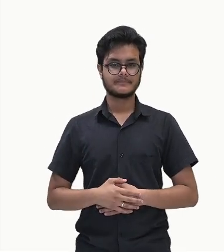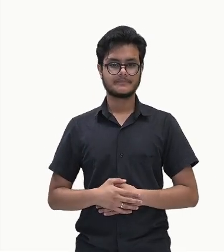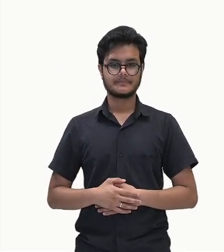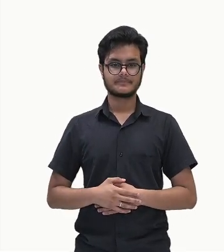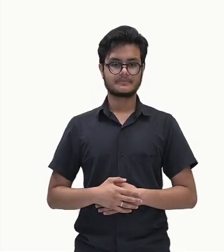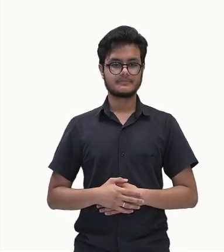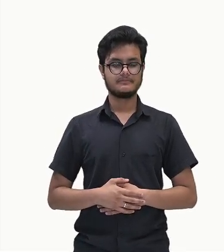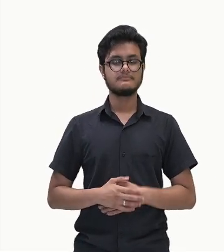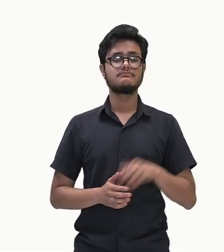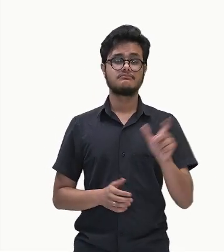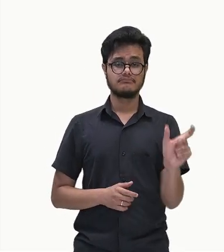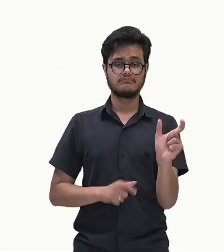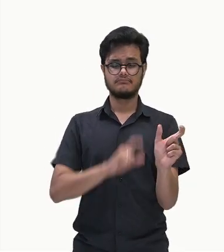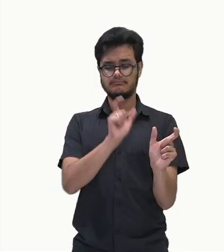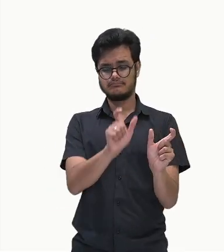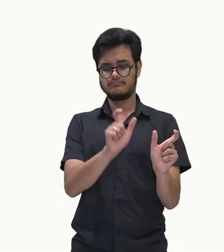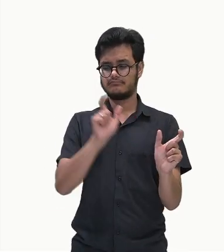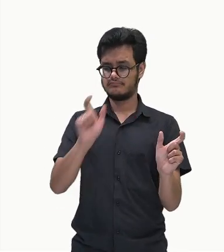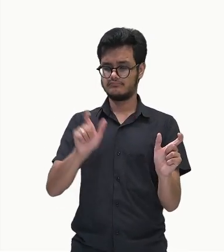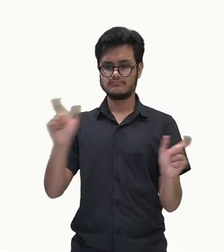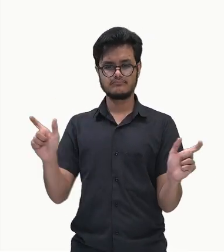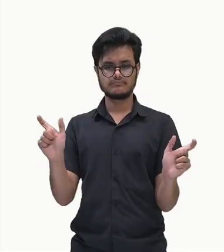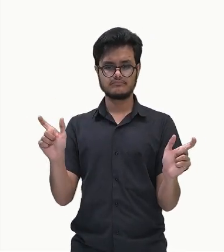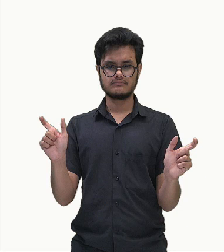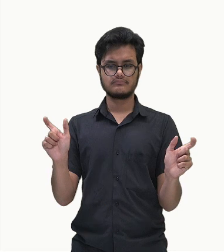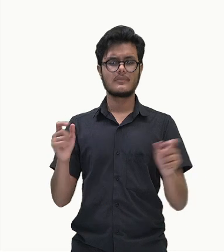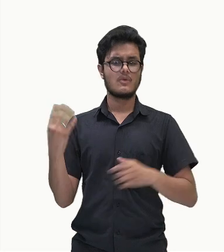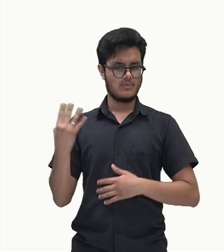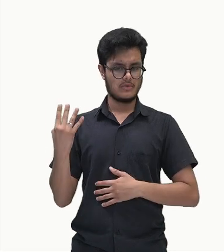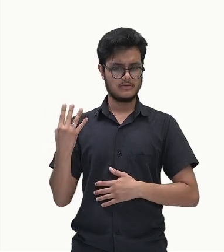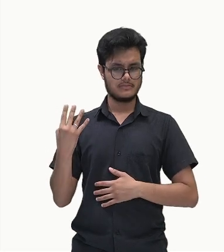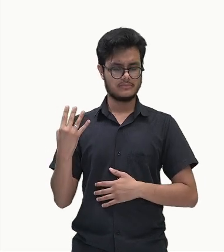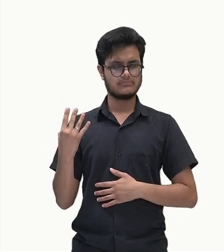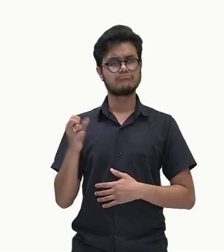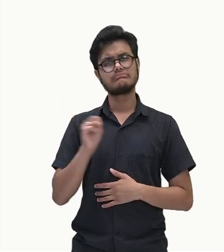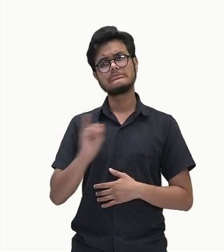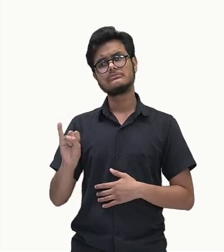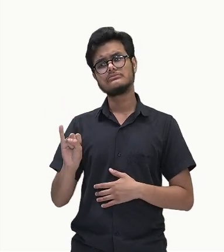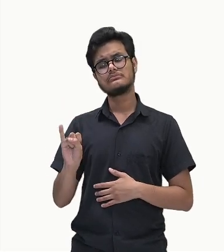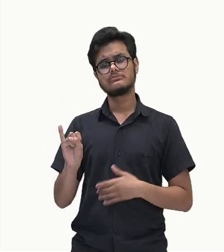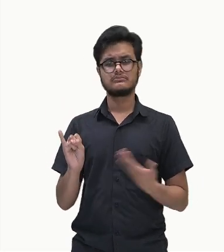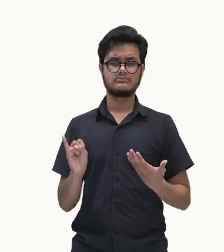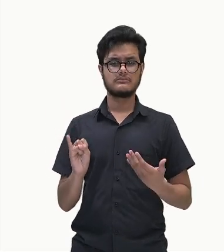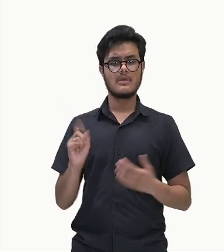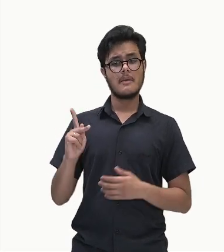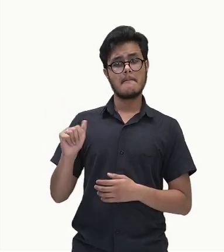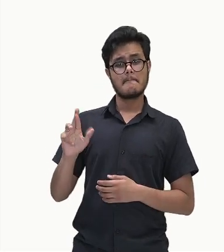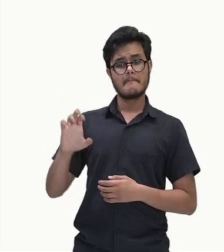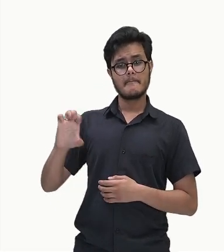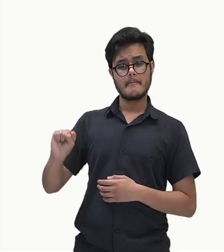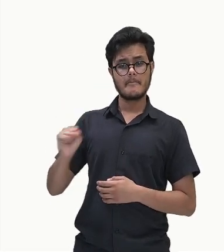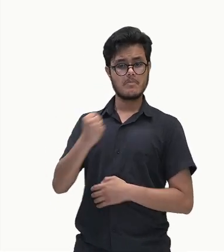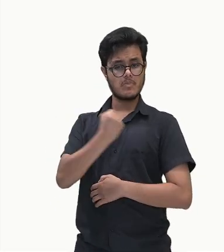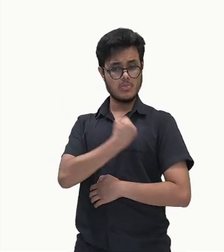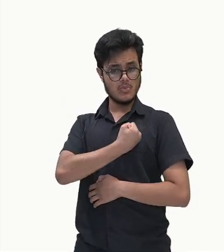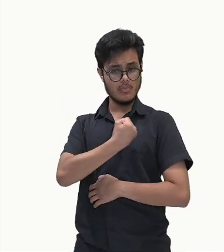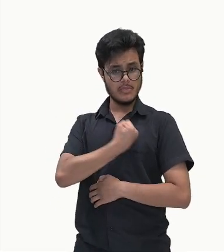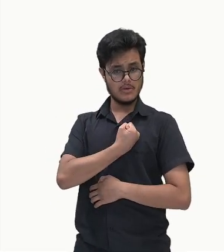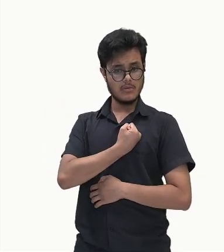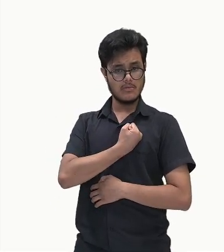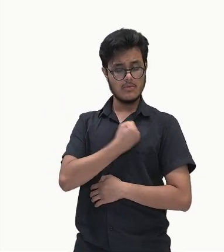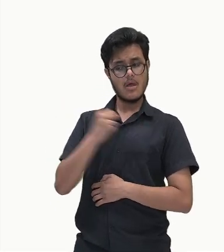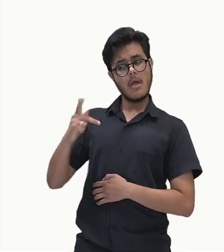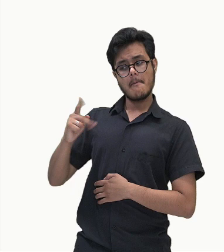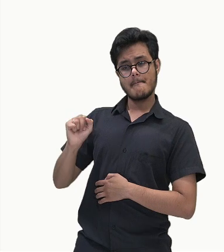1 2 3 4 se eu quero número par